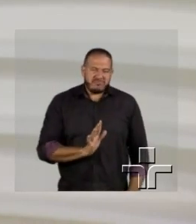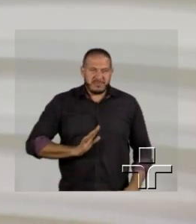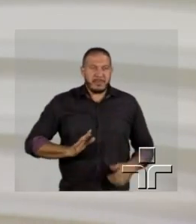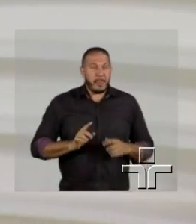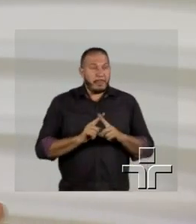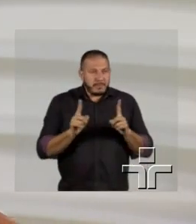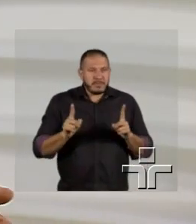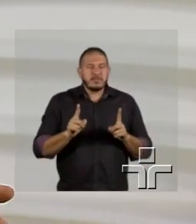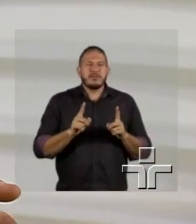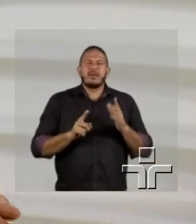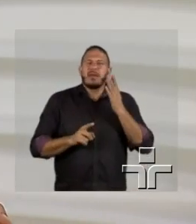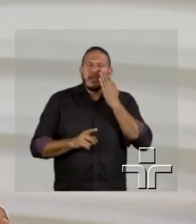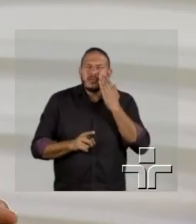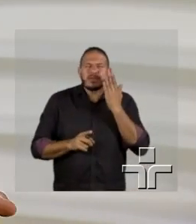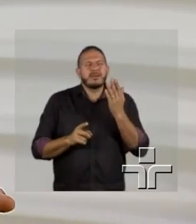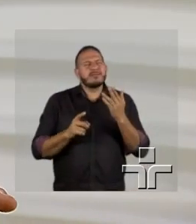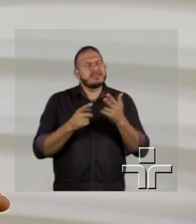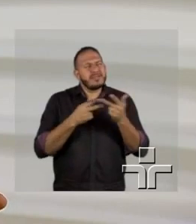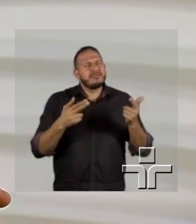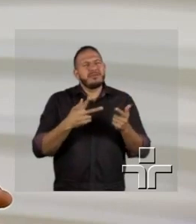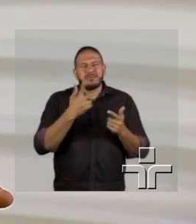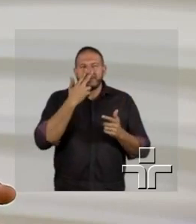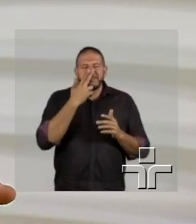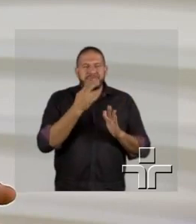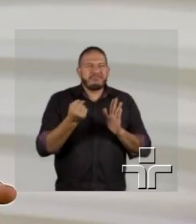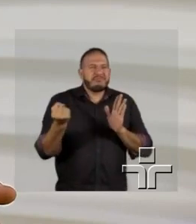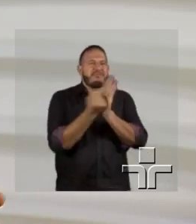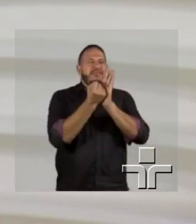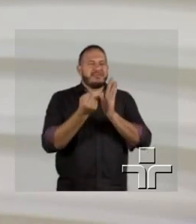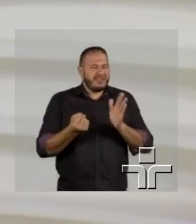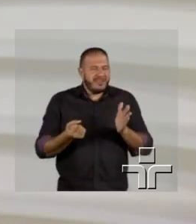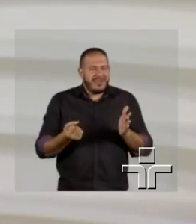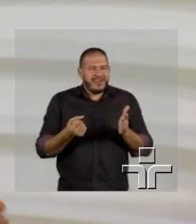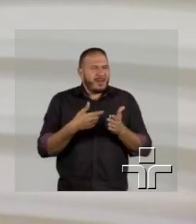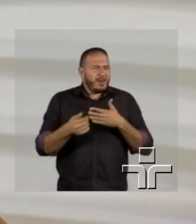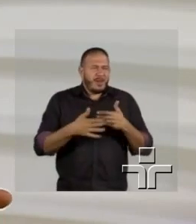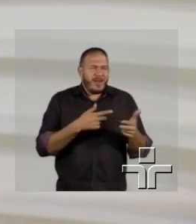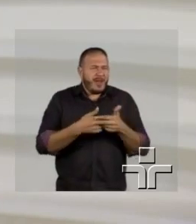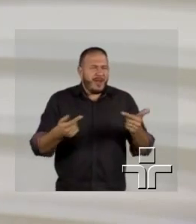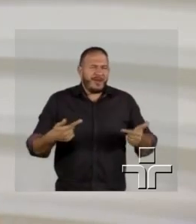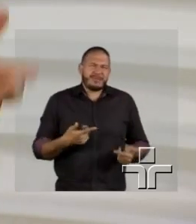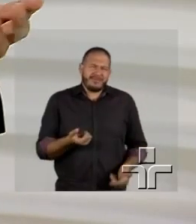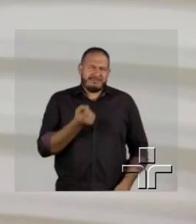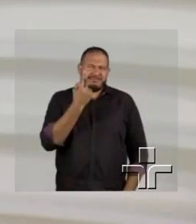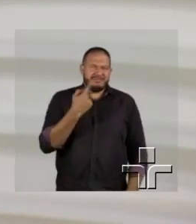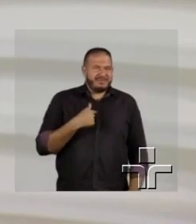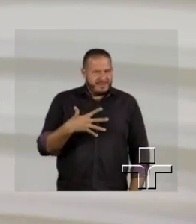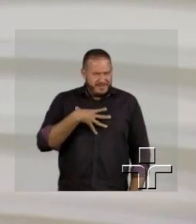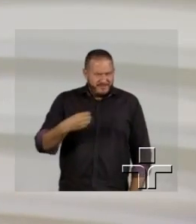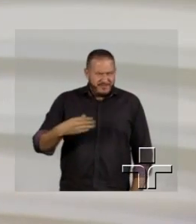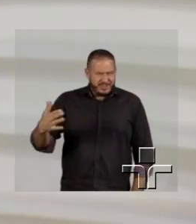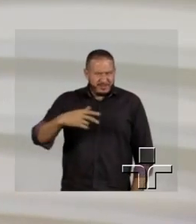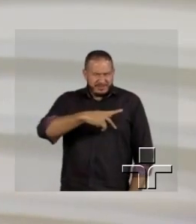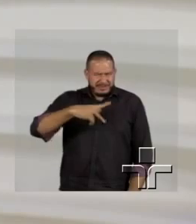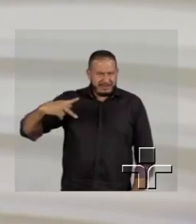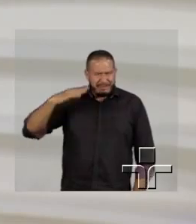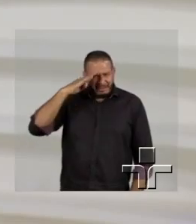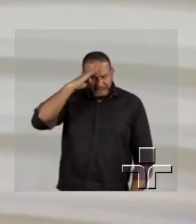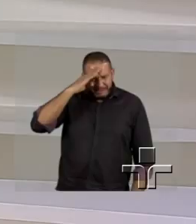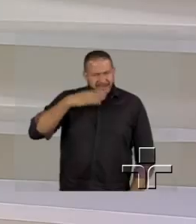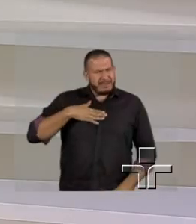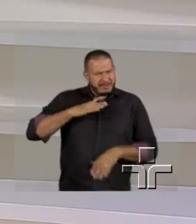delicada. E aonde os erros vão chamar a atenção